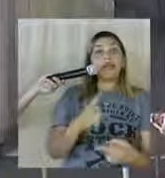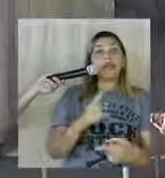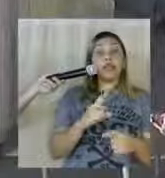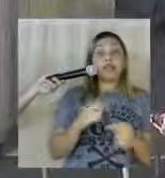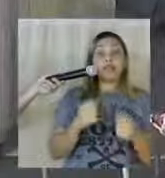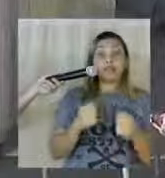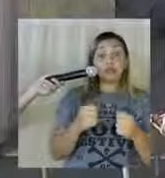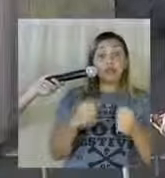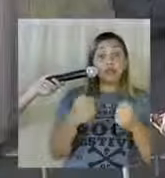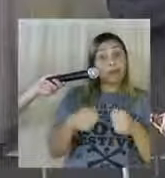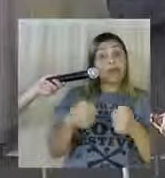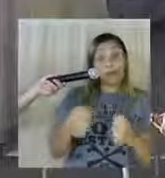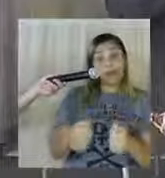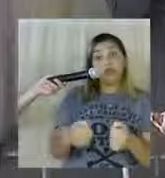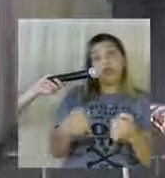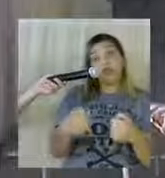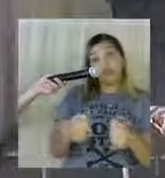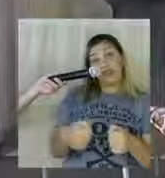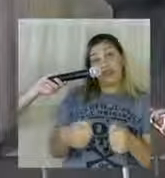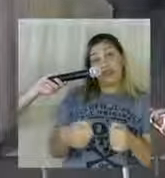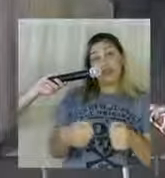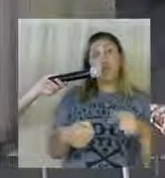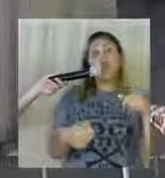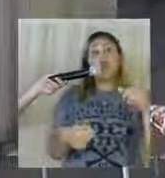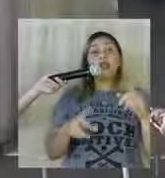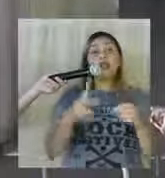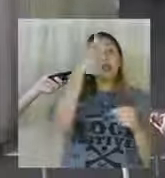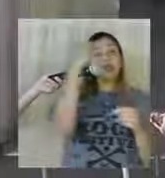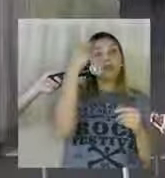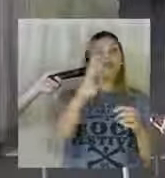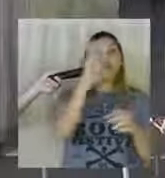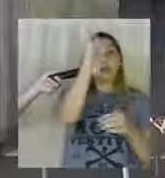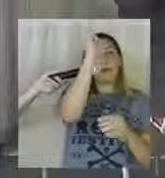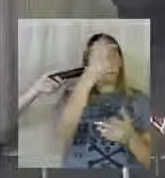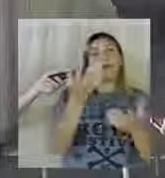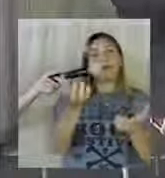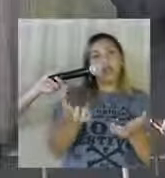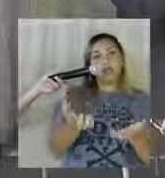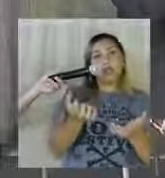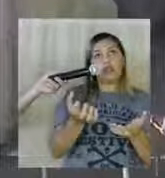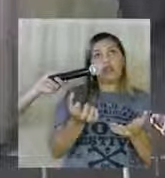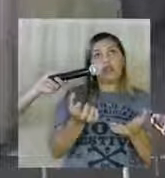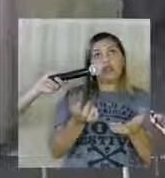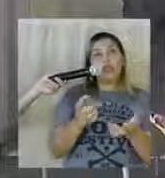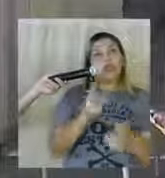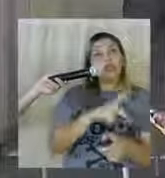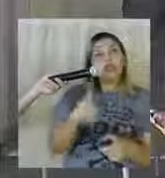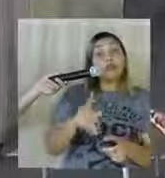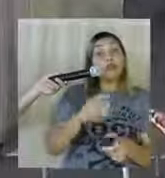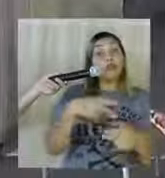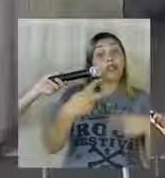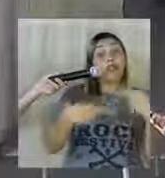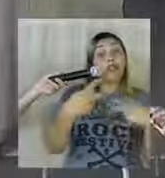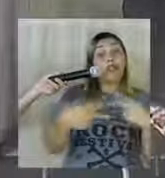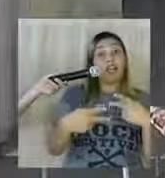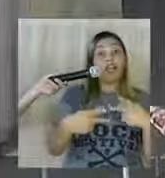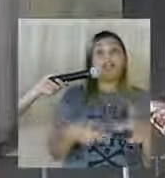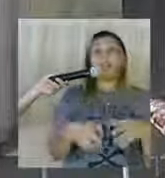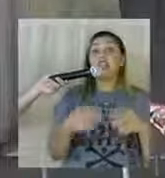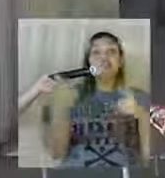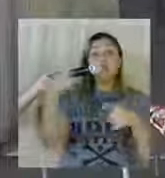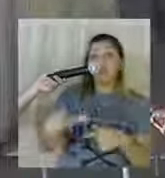Mas é preciso, se faz necessário que as pessoas aprendam, queiram. E o professor que